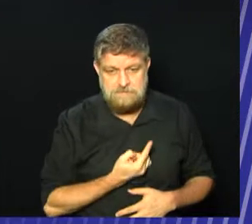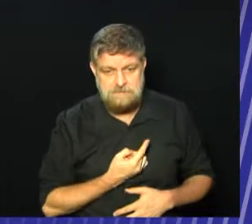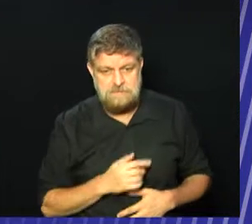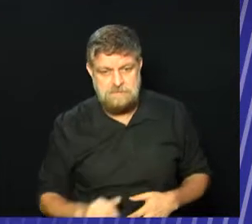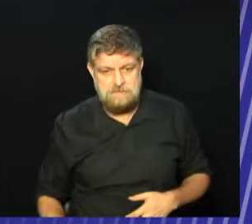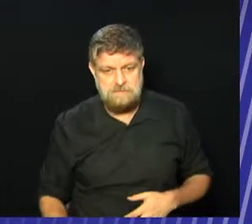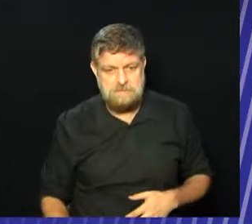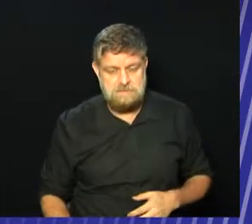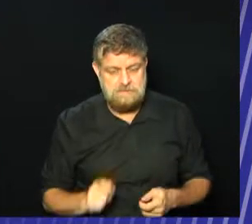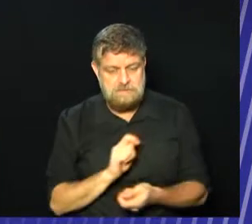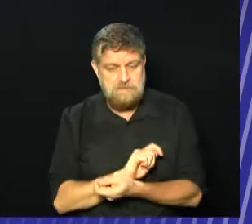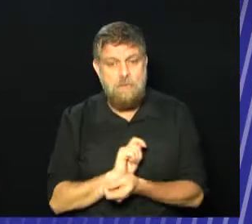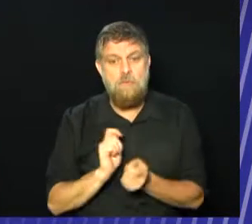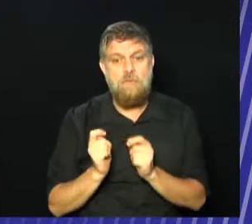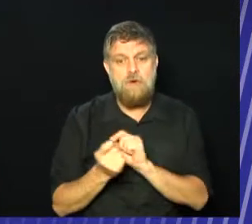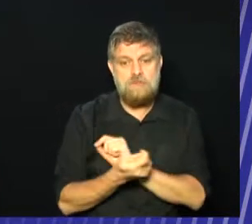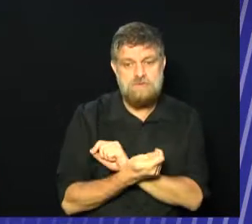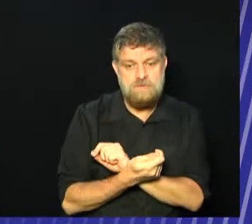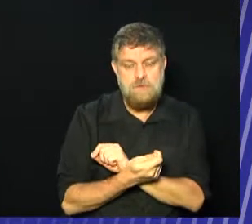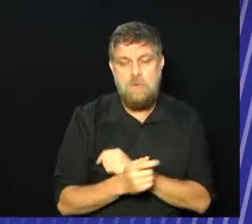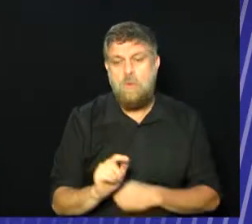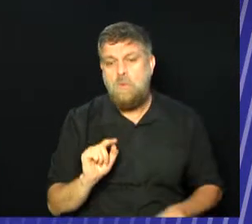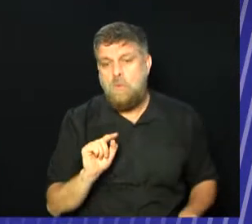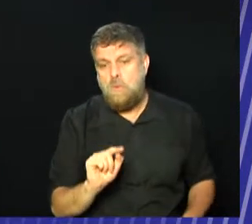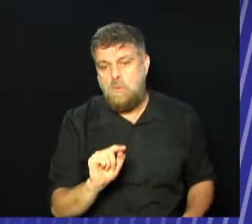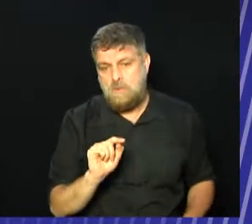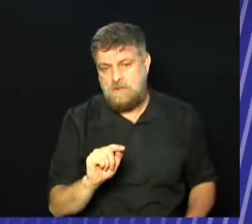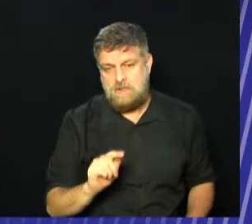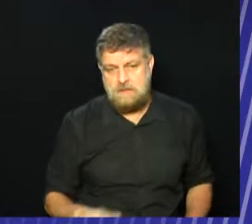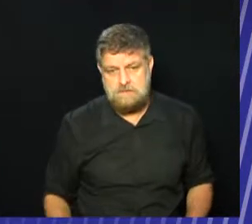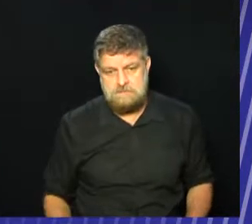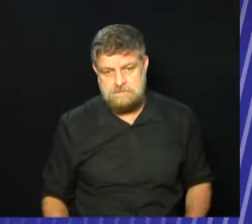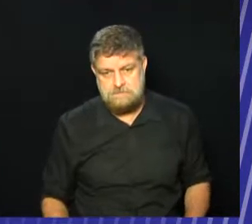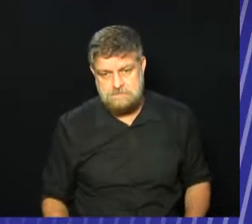modificou e, em vez de